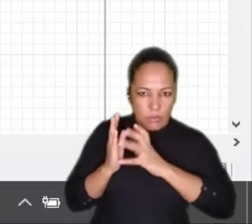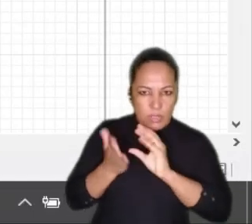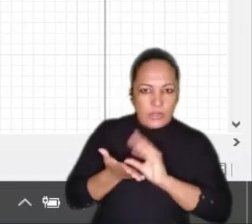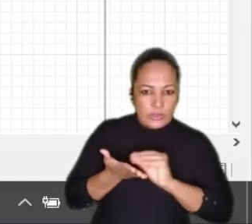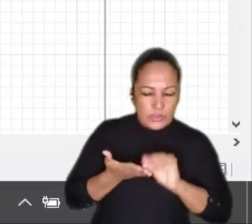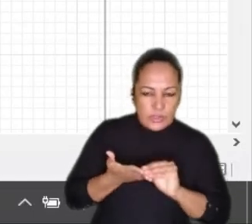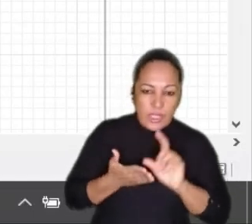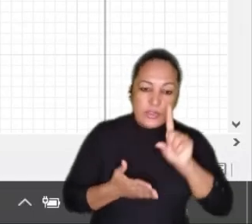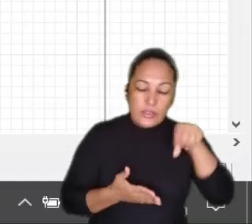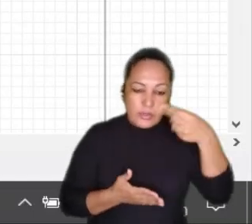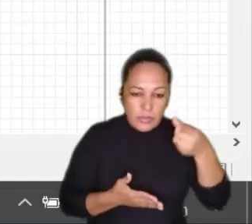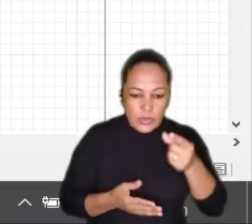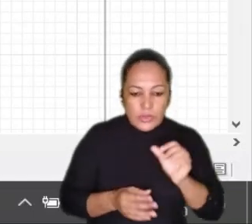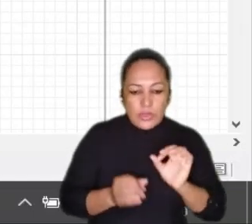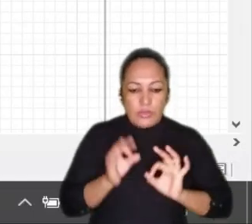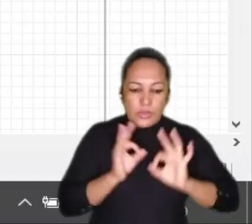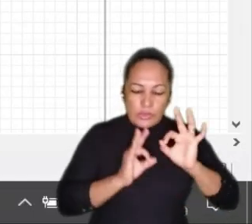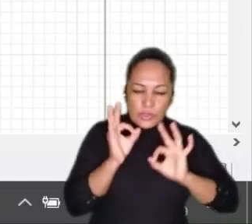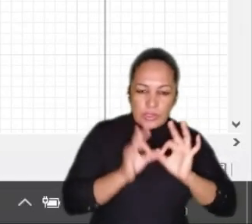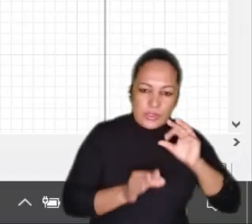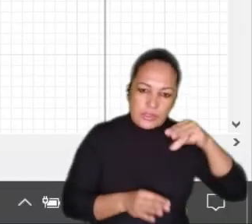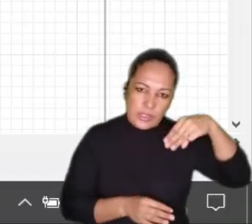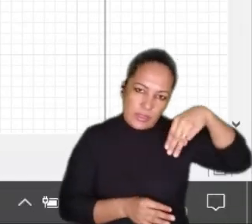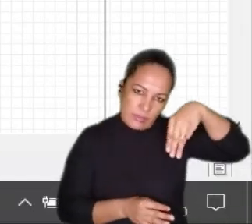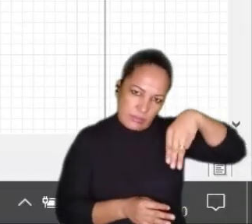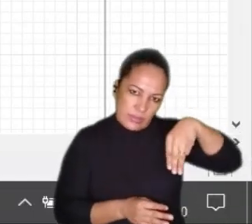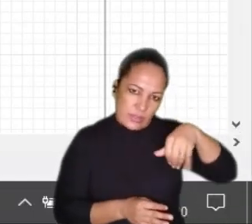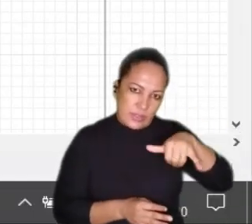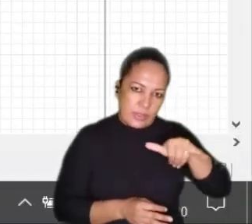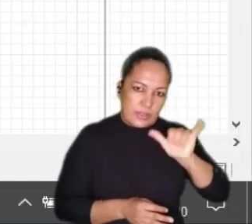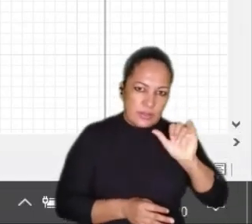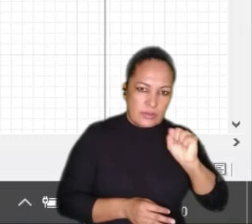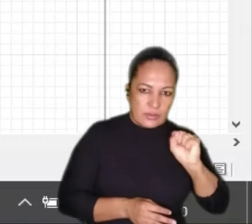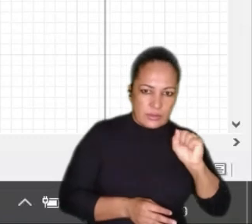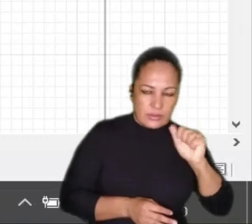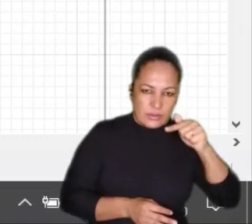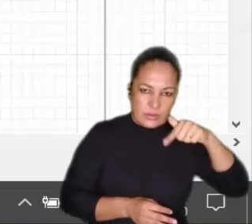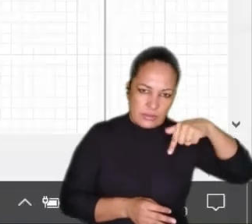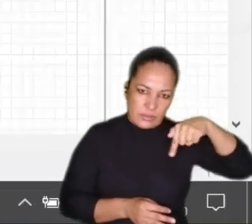dados, onde depois eu posso gerar o SQL desse modelo